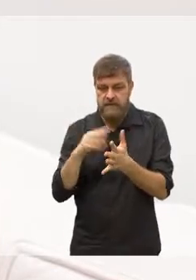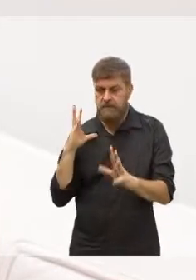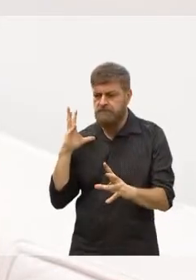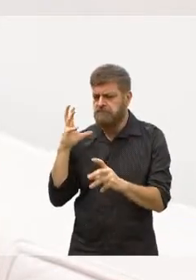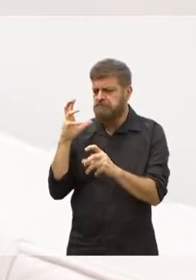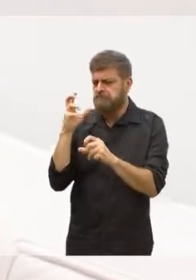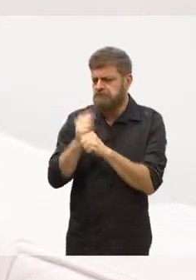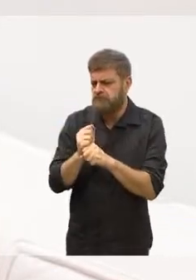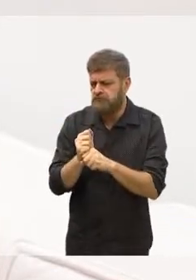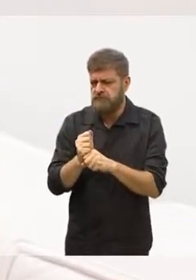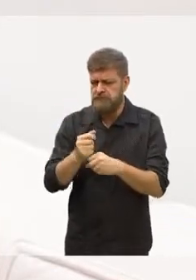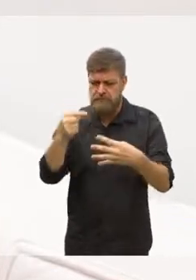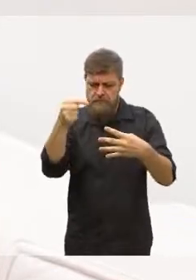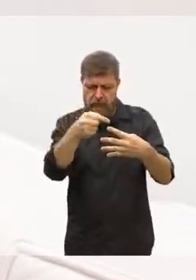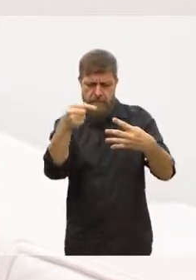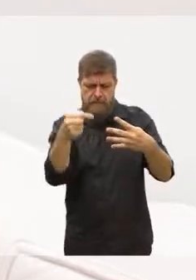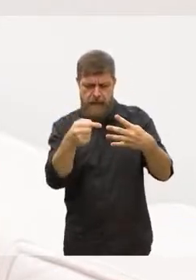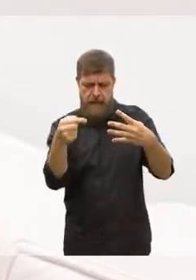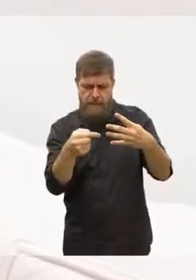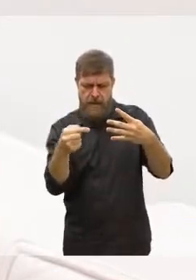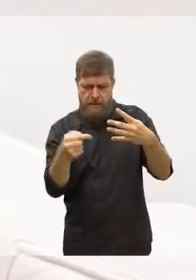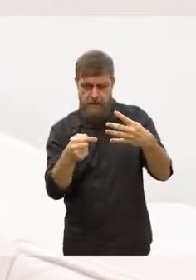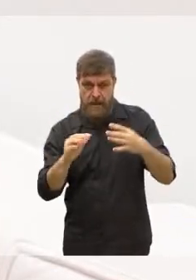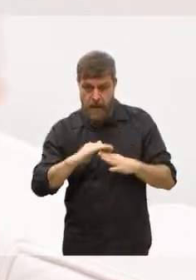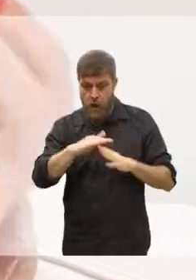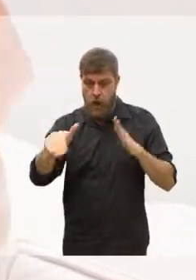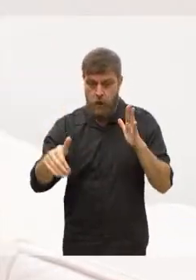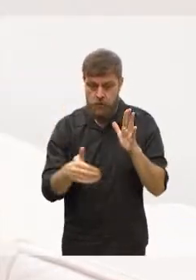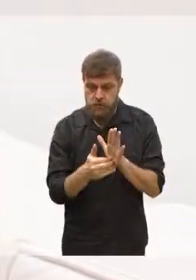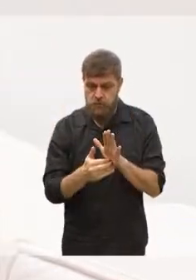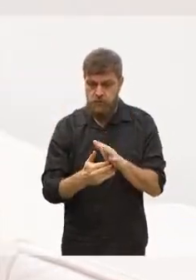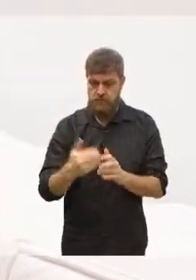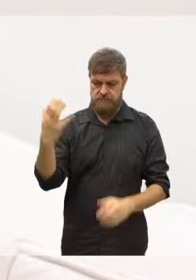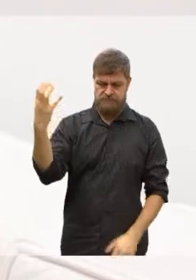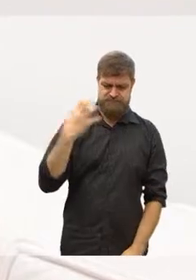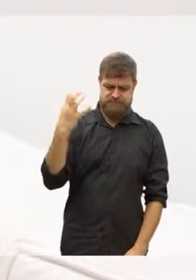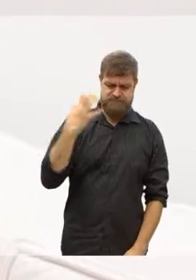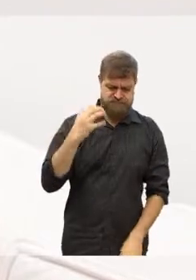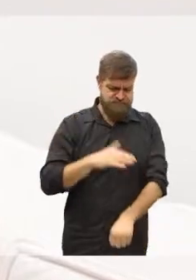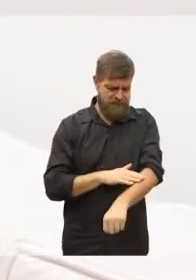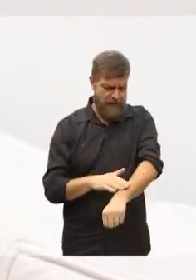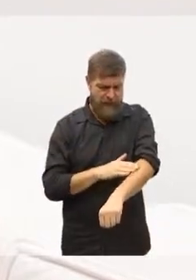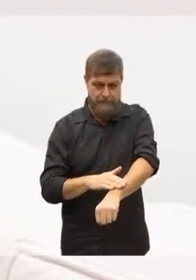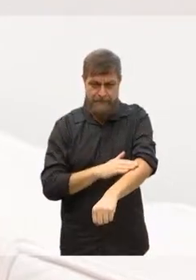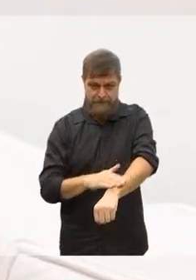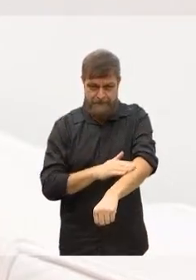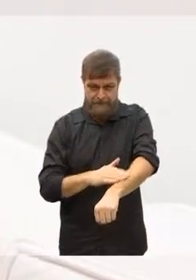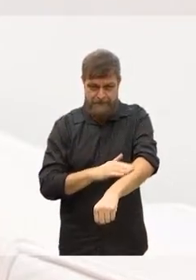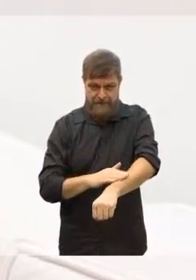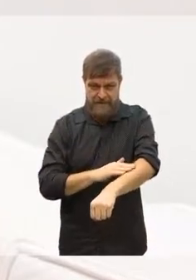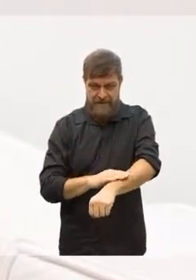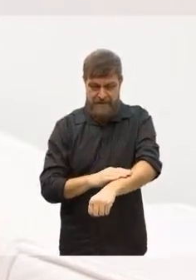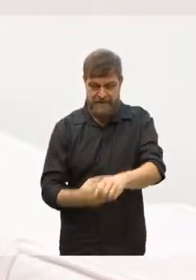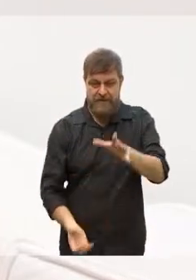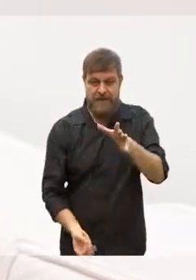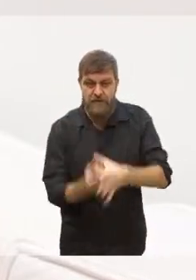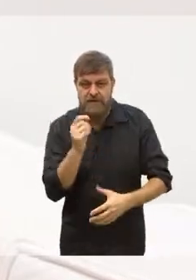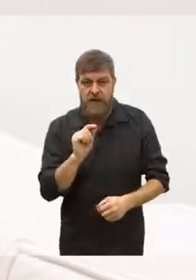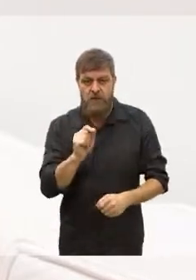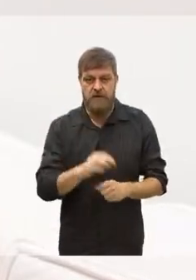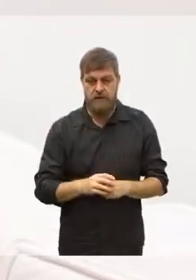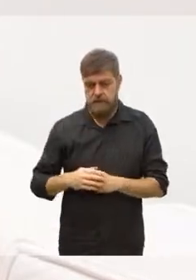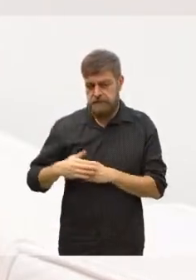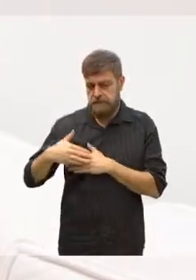definir toda a interferência que ocorre na pele, levando a um